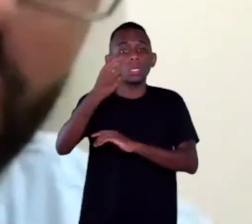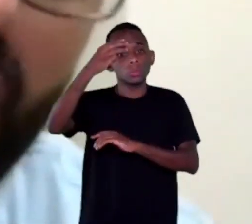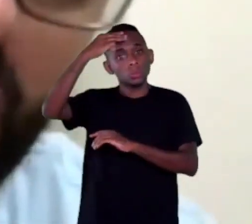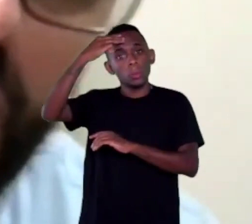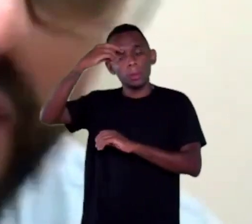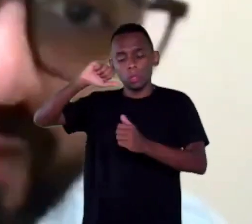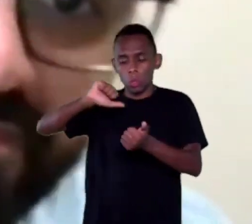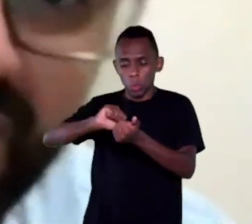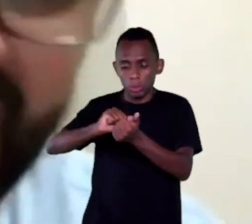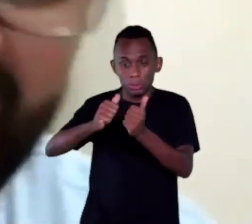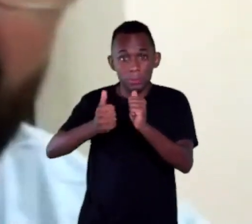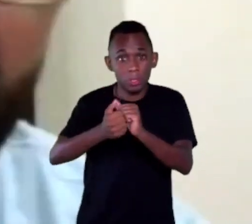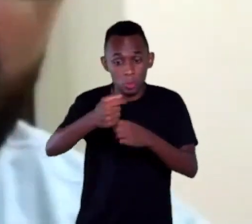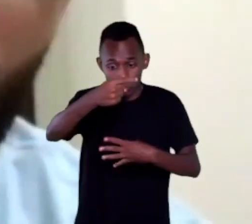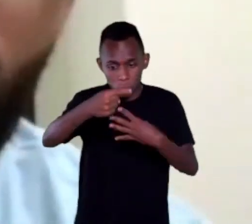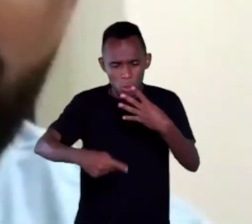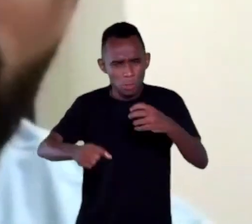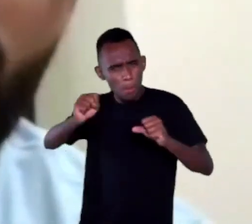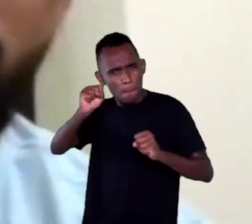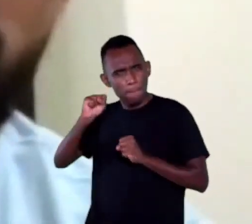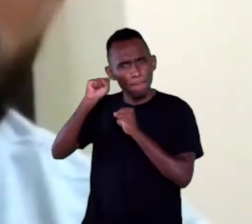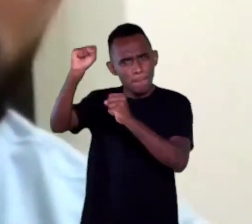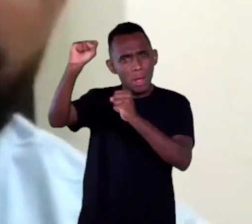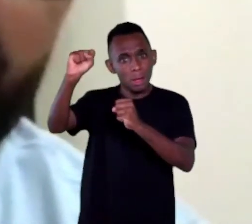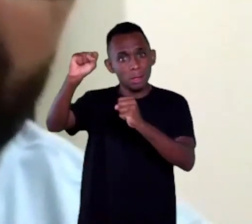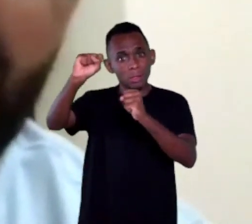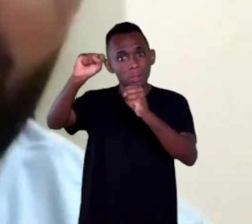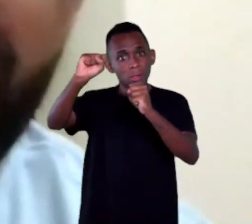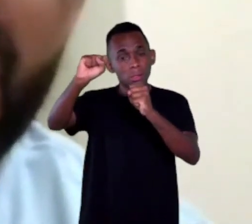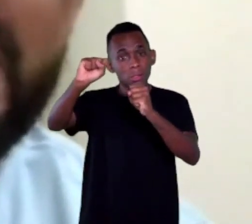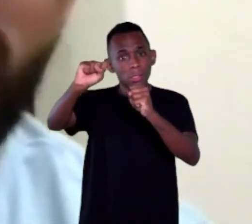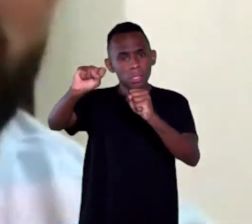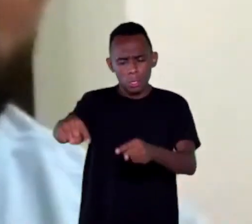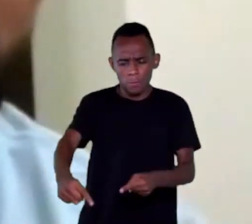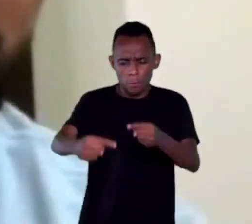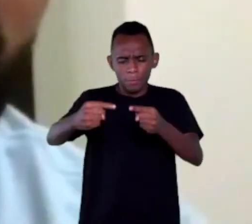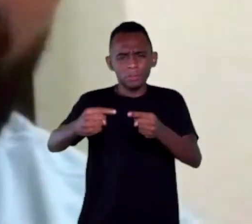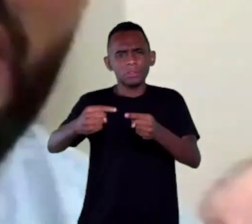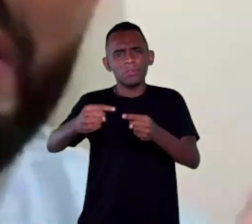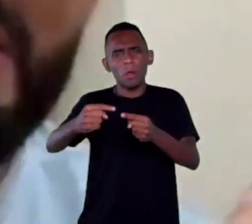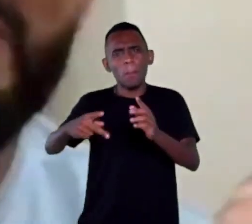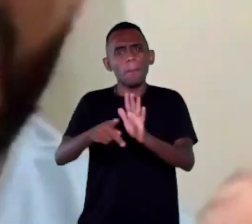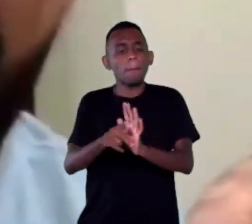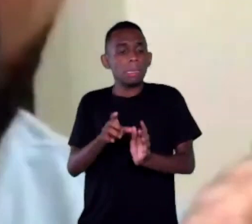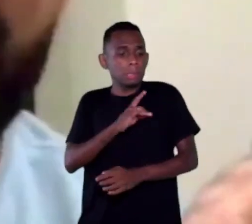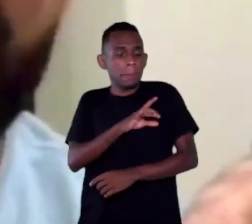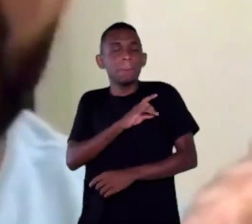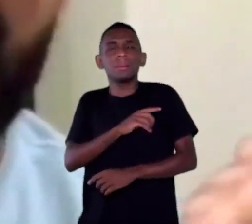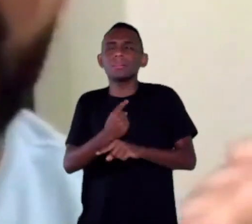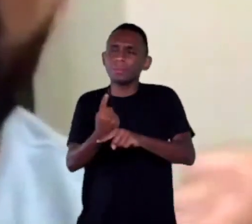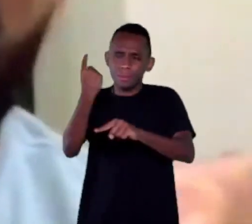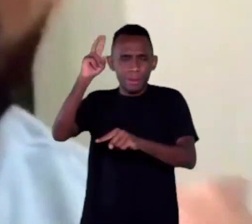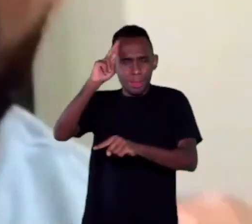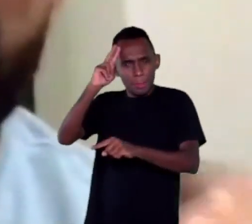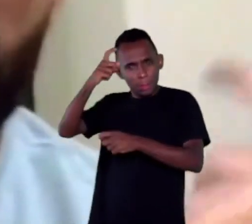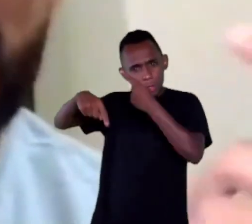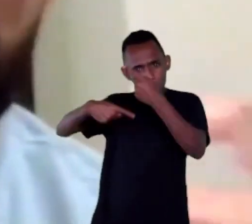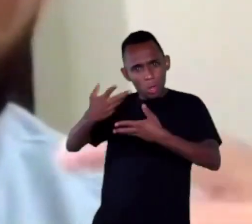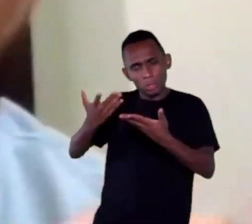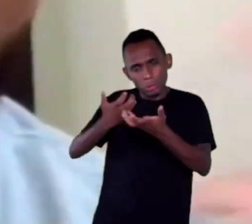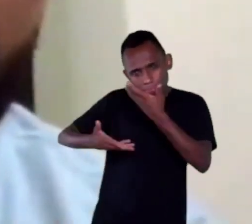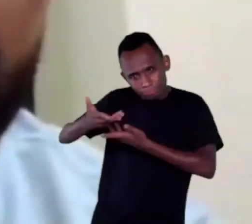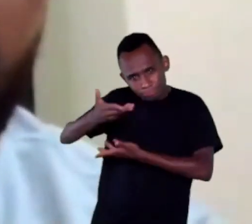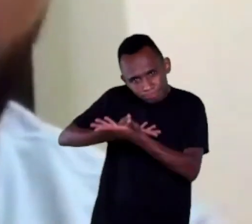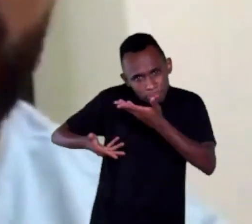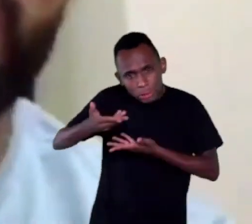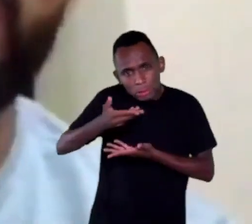sobrinhos em super-heróis que lutam contra o medo. Magela exibe a capa do livro, que tem na parte superior o rosto de um